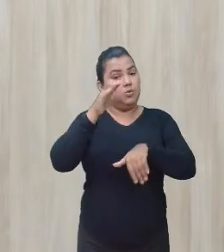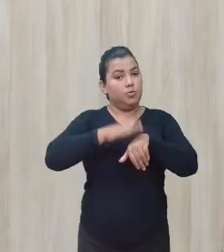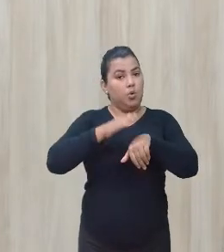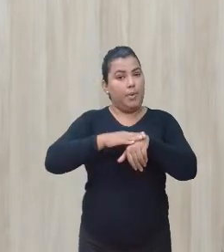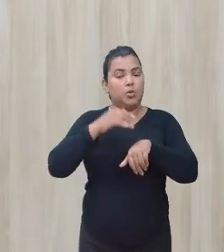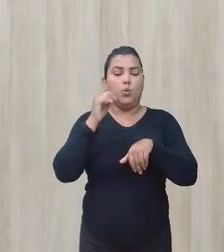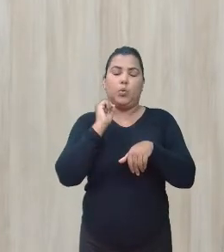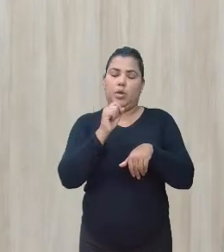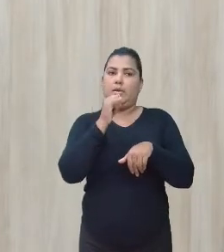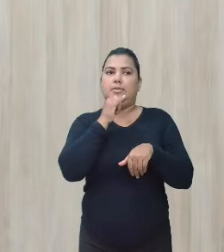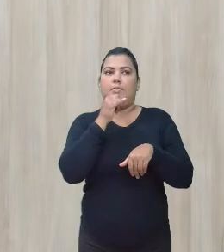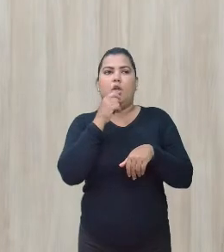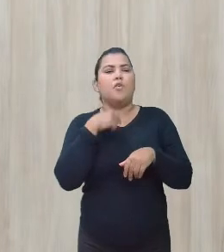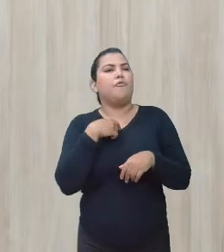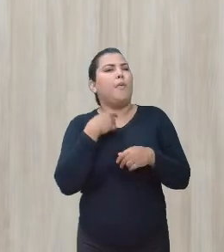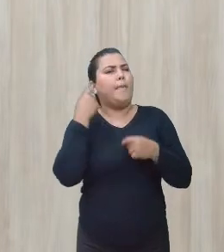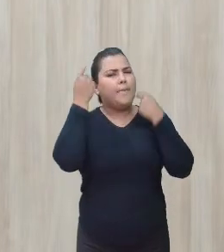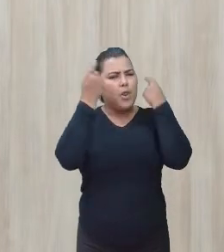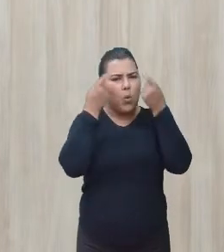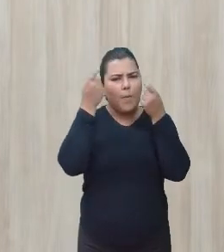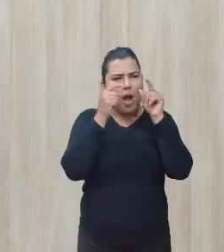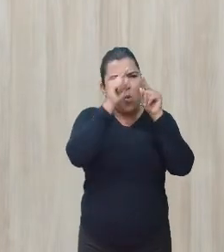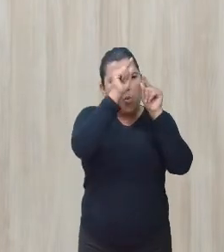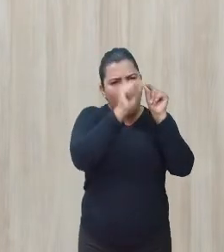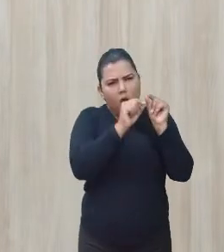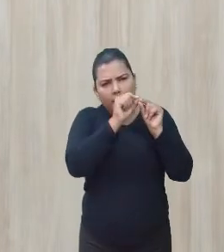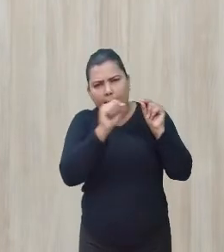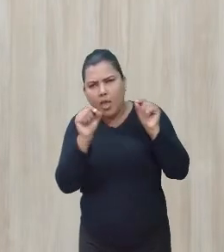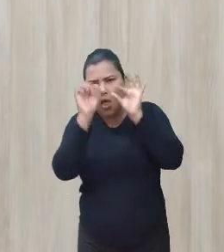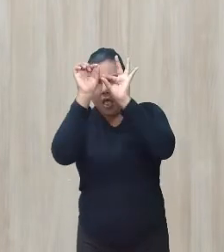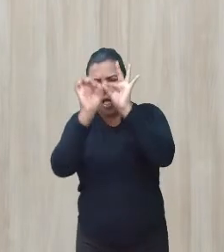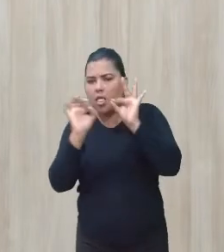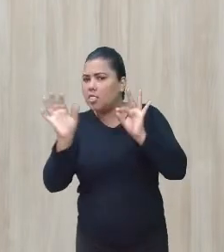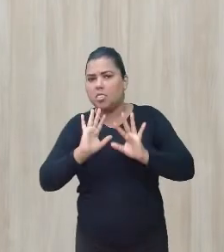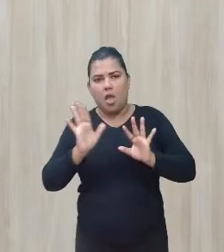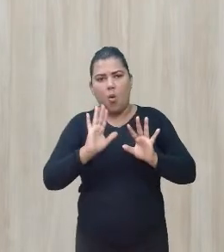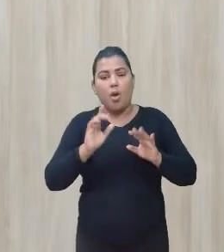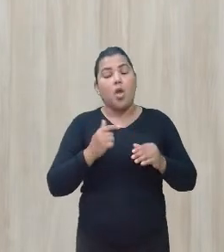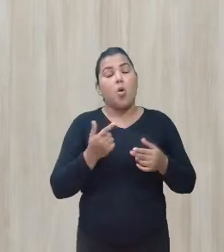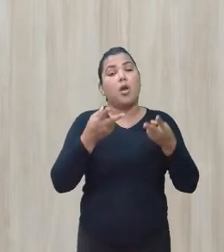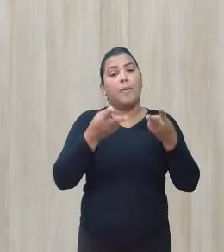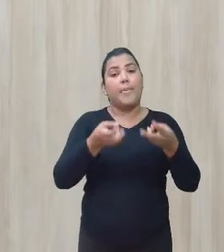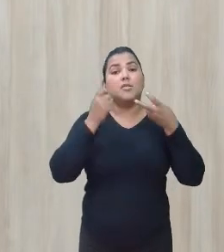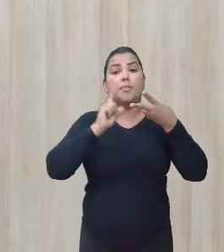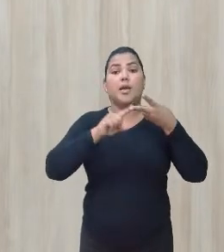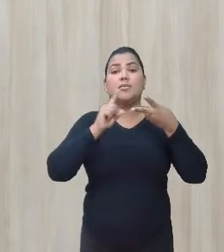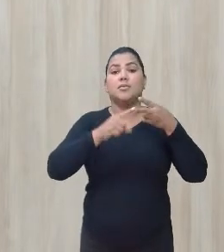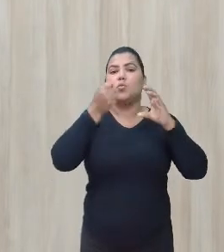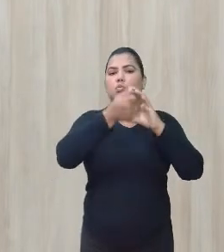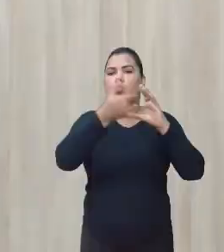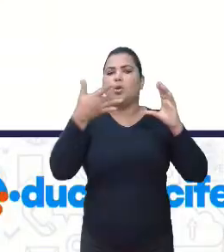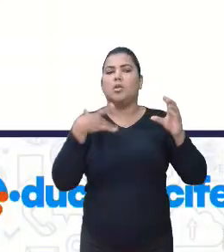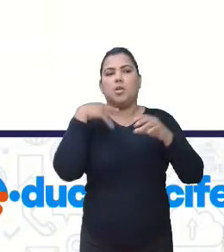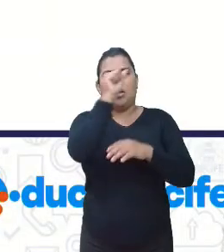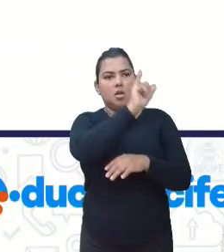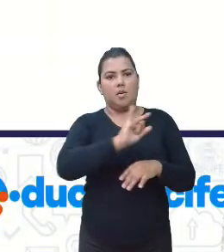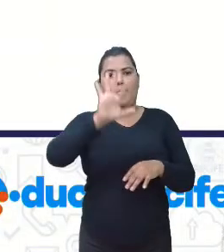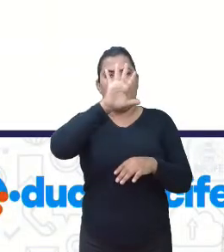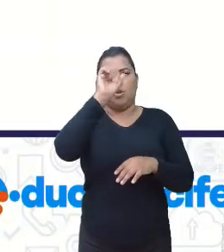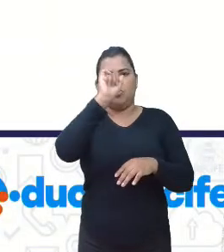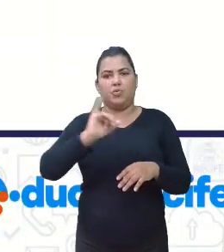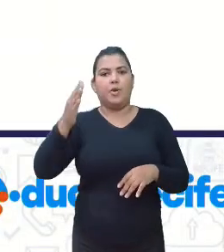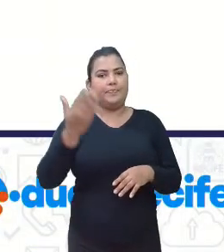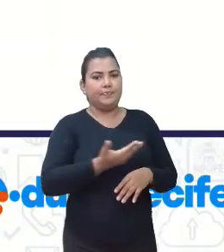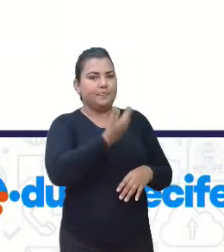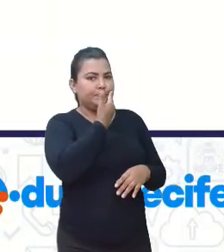no primeiro momento, porque eu estou tentando enfatizar a outra característica, tá certo? Então, essa imagem aí, que são de